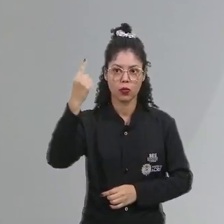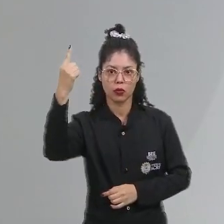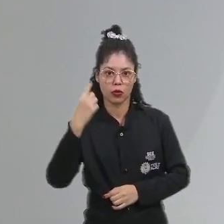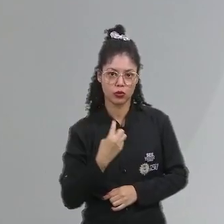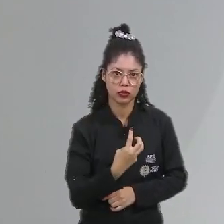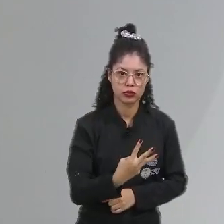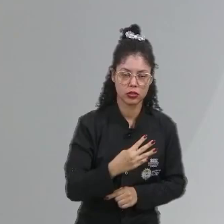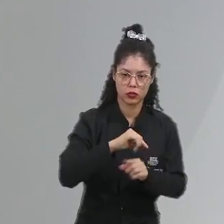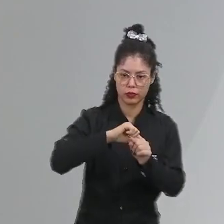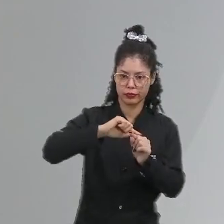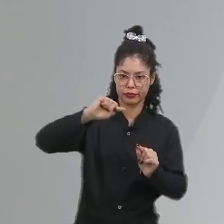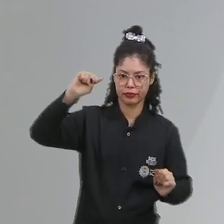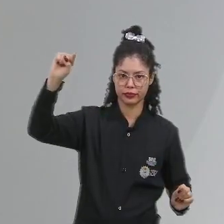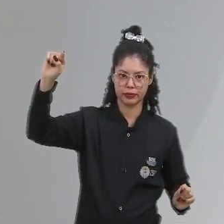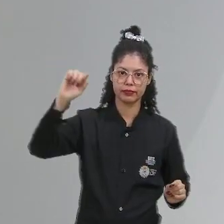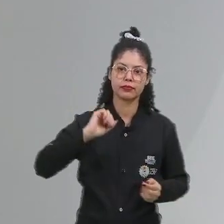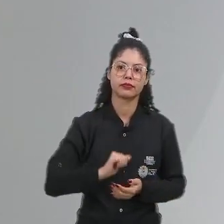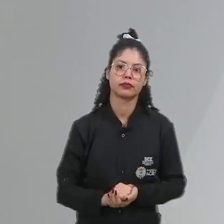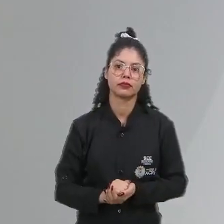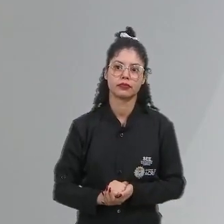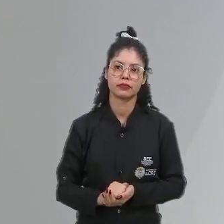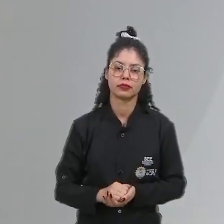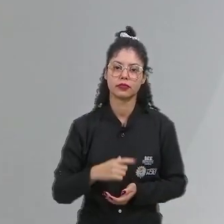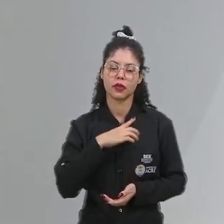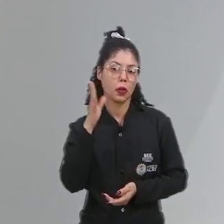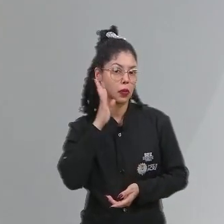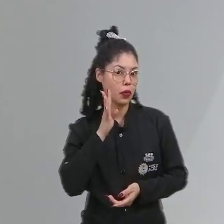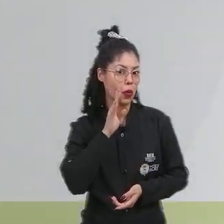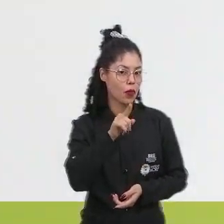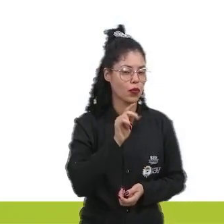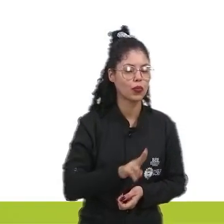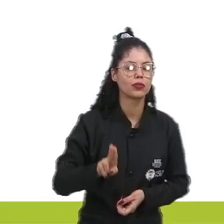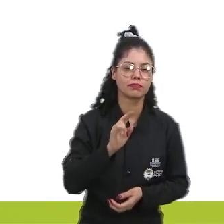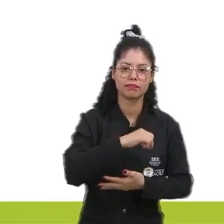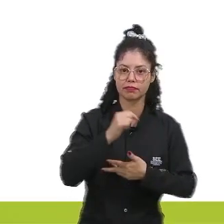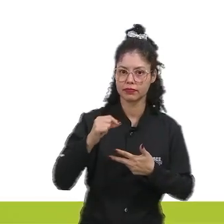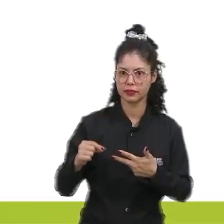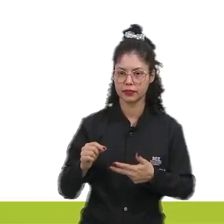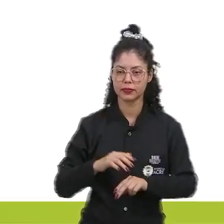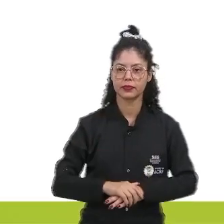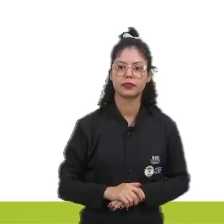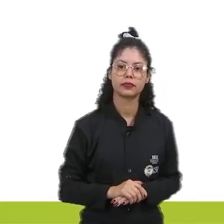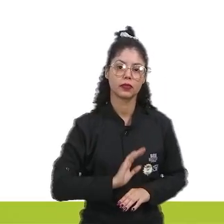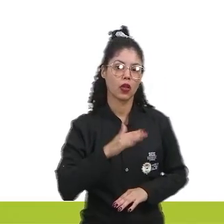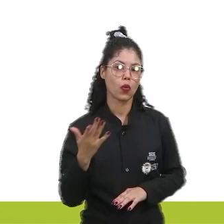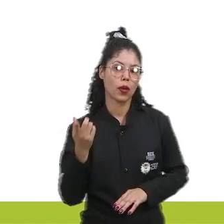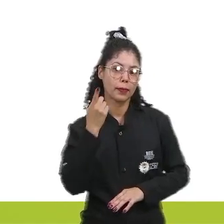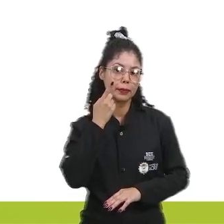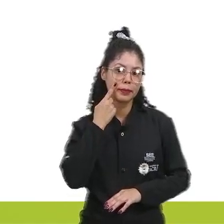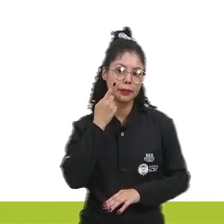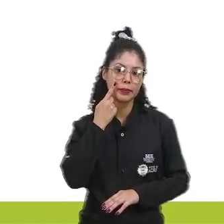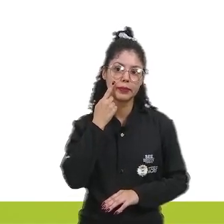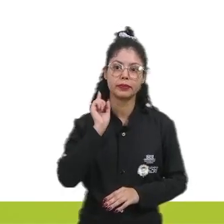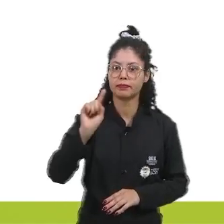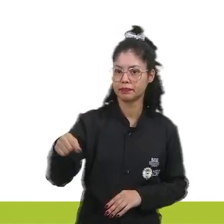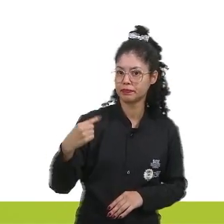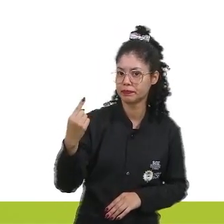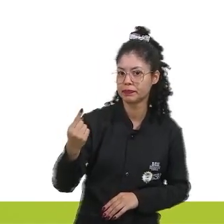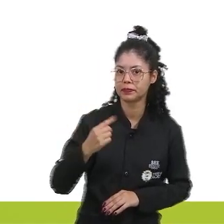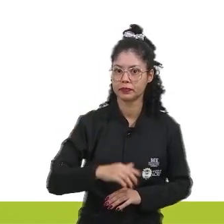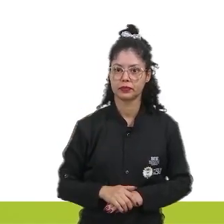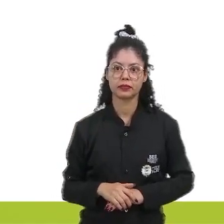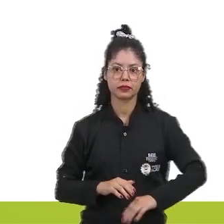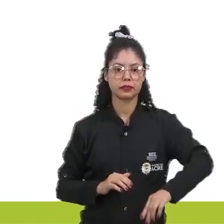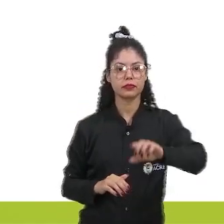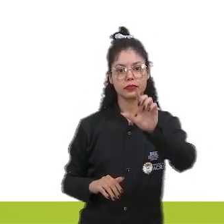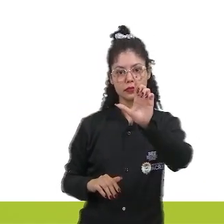ímpares. Vamos dar uma olhadinha na função decrescente agora, é um macete bem interessante para você usar no Enem. Vamos lá. Quando eu olho aqui, ó, no próximo passo,